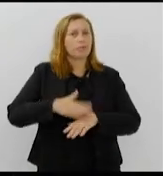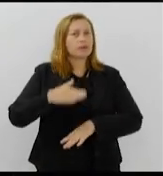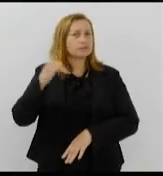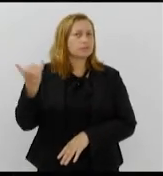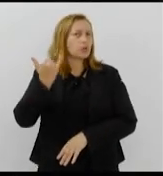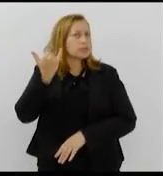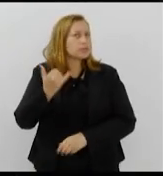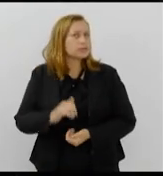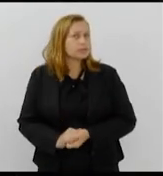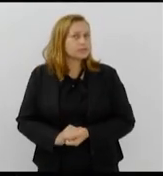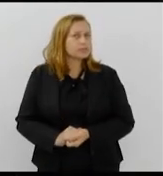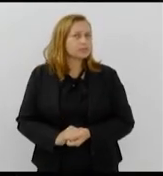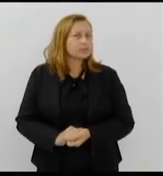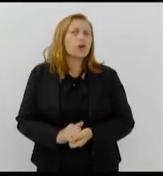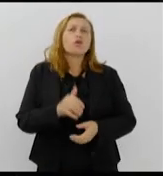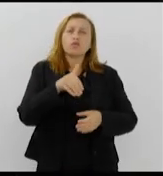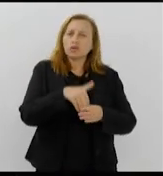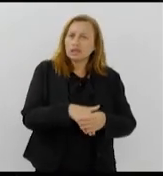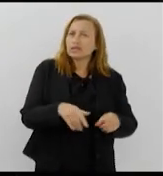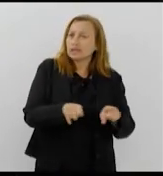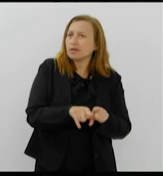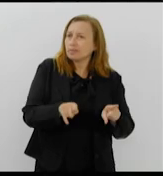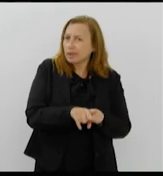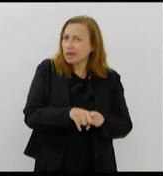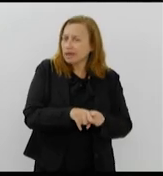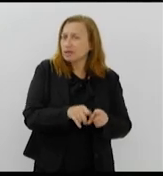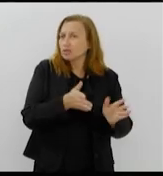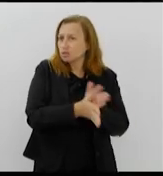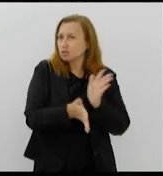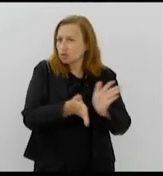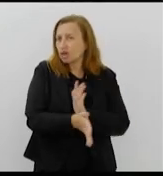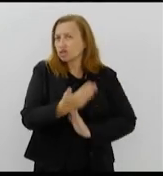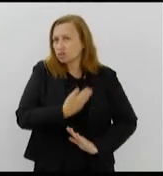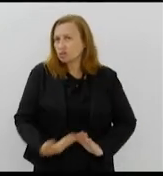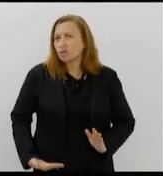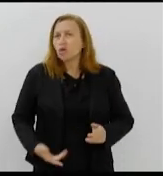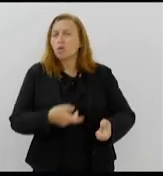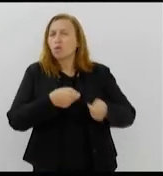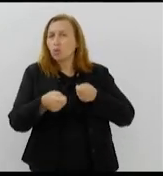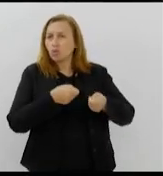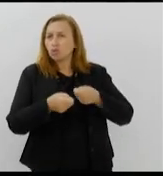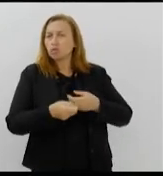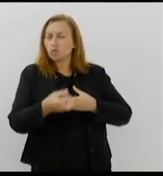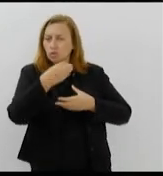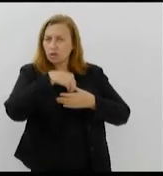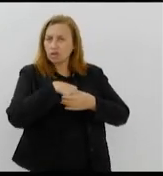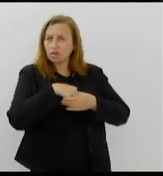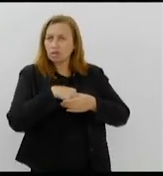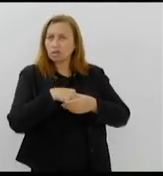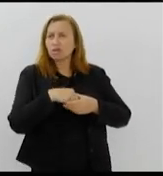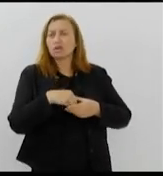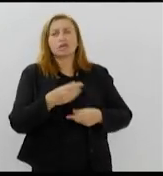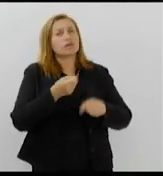essa, votar também as contas de governo, isto não é o controle externo da administração pública, e